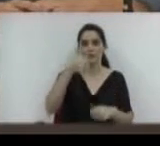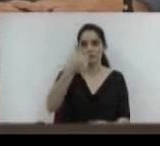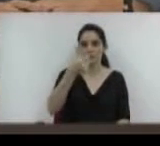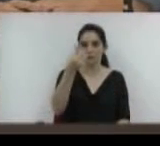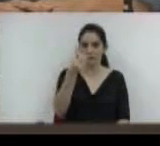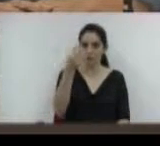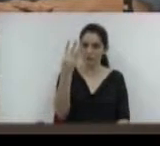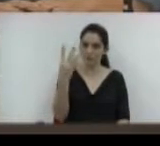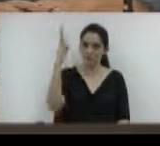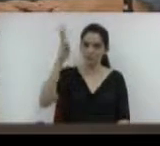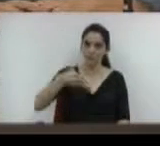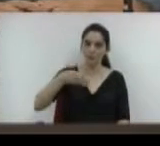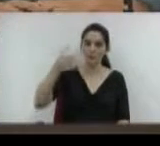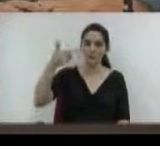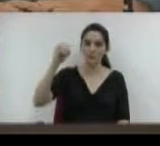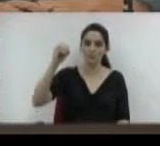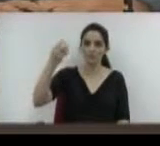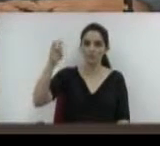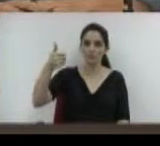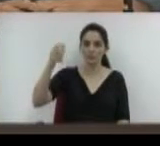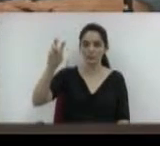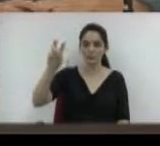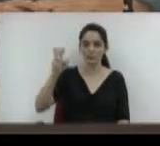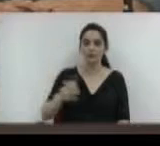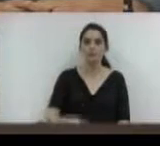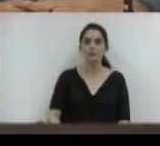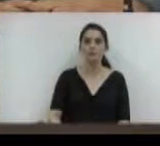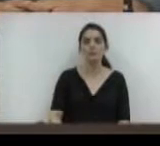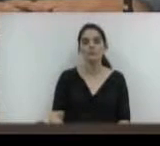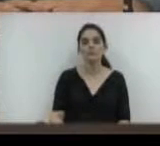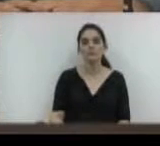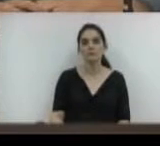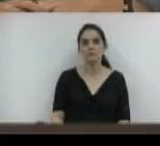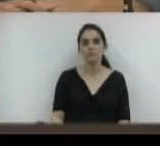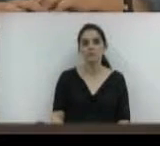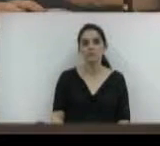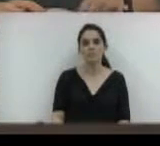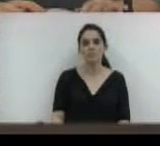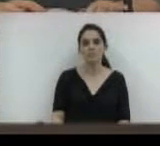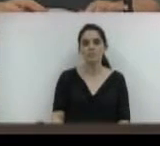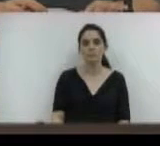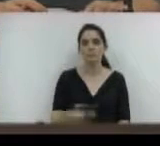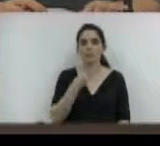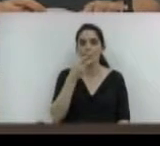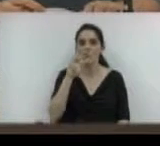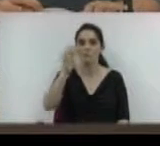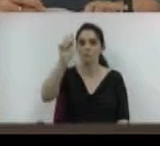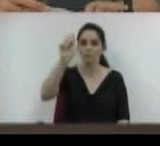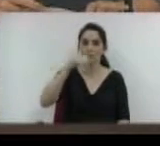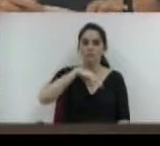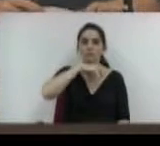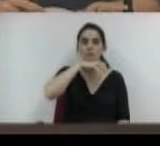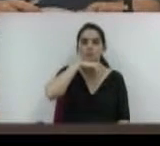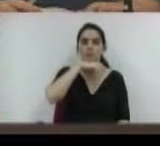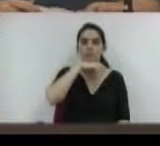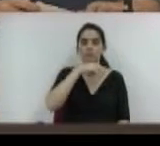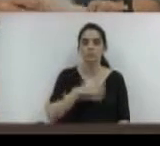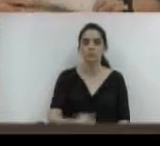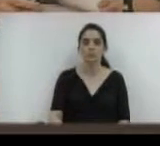2864/2015. Denunciante, presidente da Câmara Municipal de Limeira. Denunciado, vereador André Henrique da Silva,